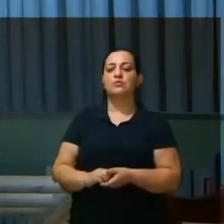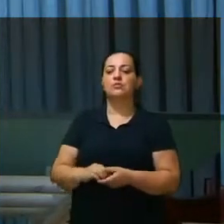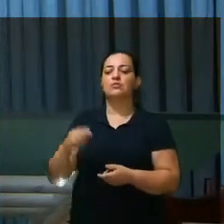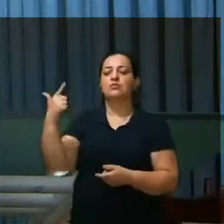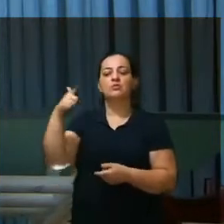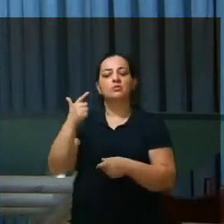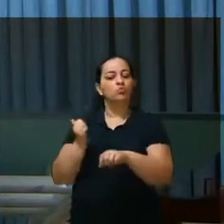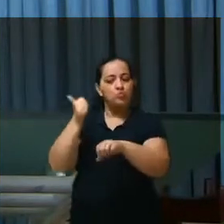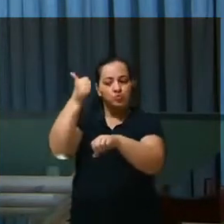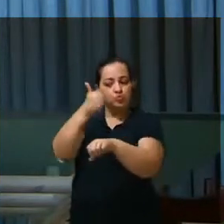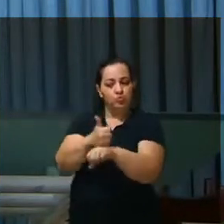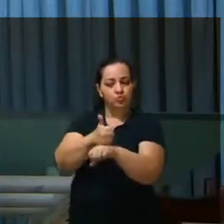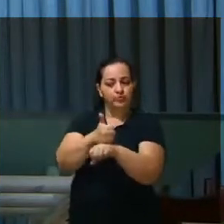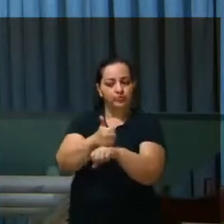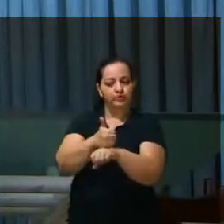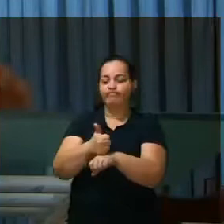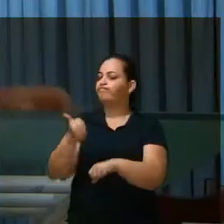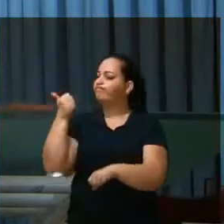é insubstituível